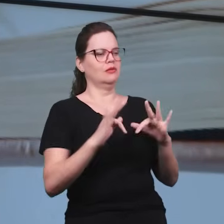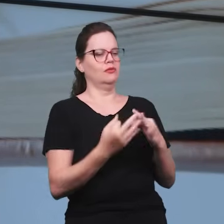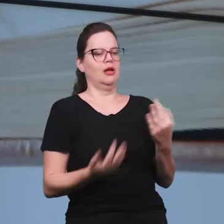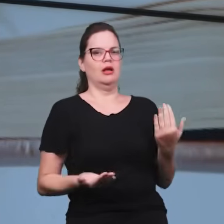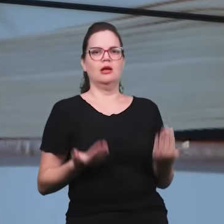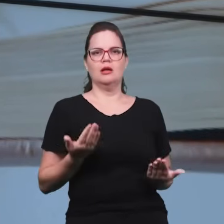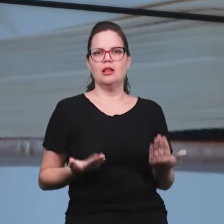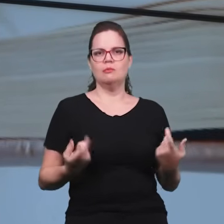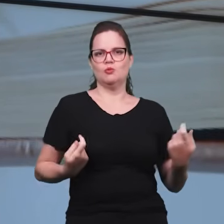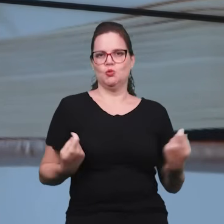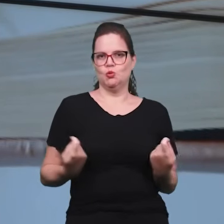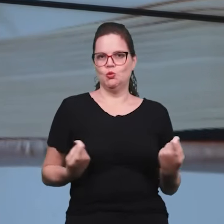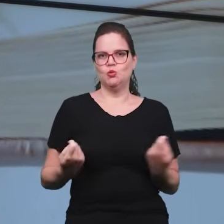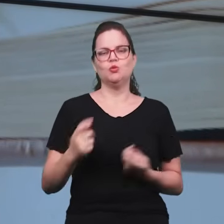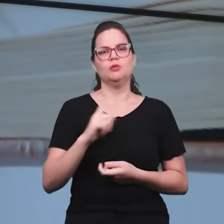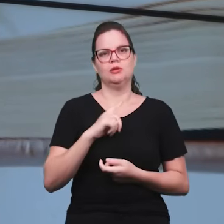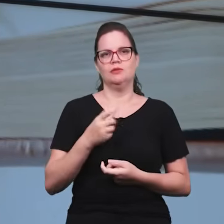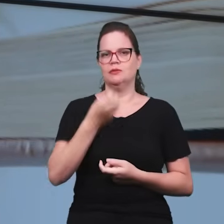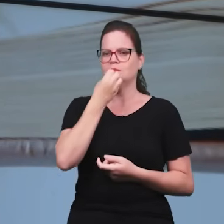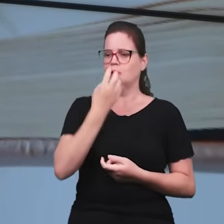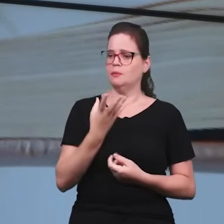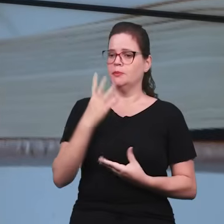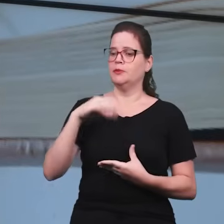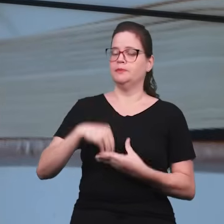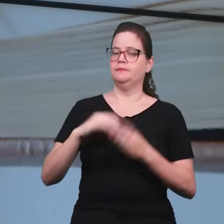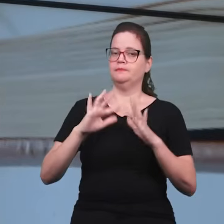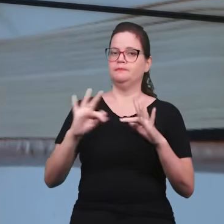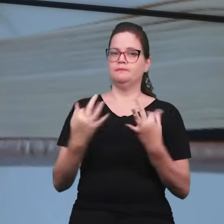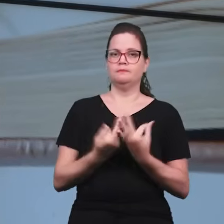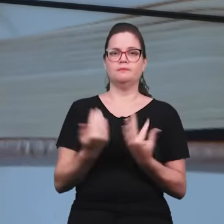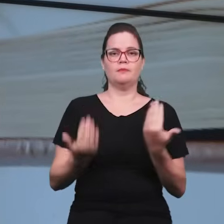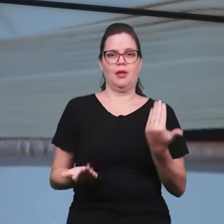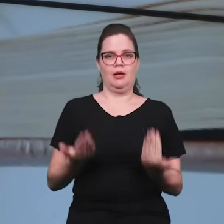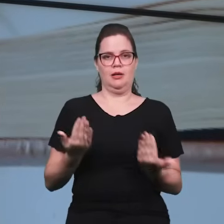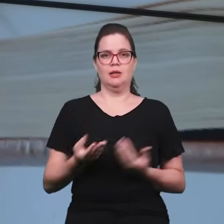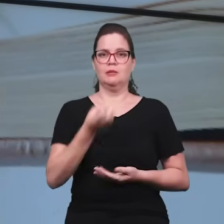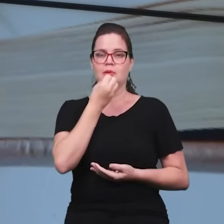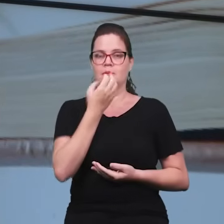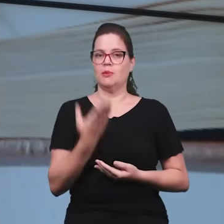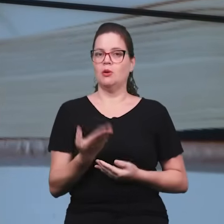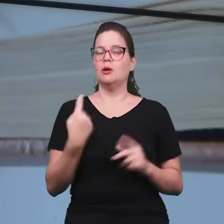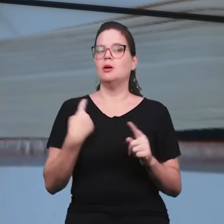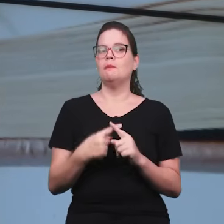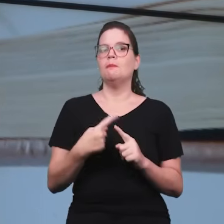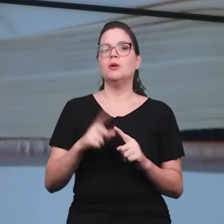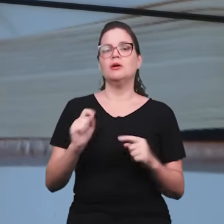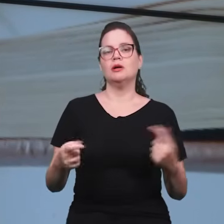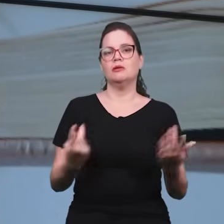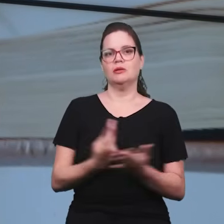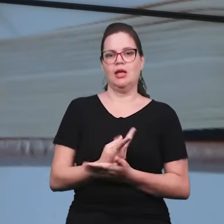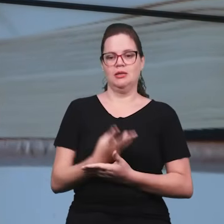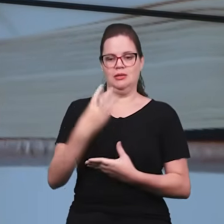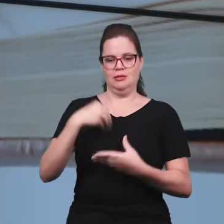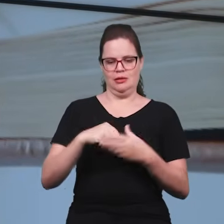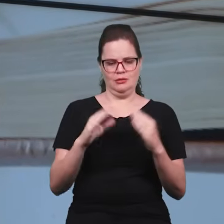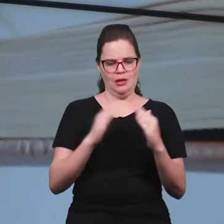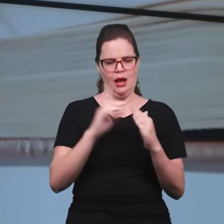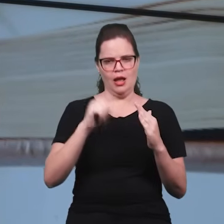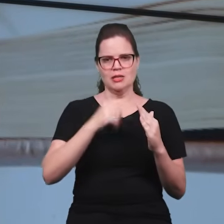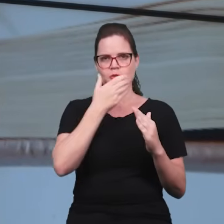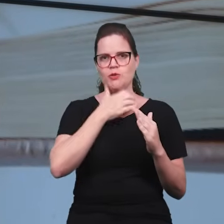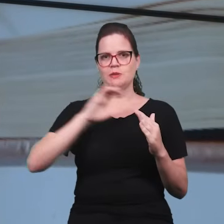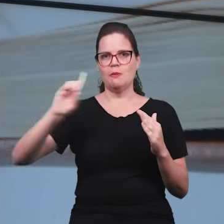casa. Como é bom você ter equilíbrio dentro de casa, porque o lar se torna aquele lugar para onde o esposo quer